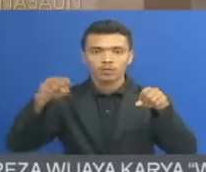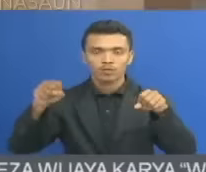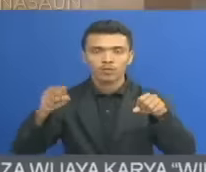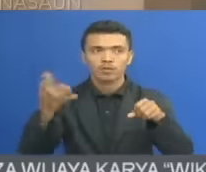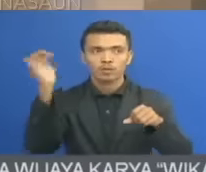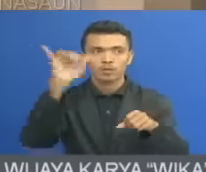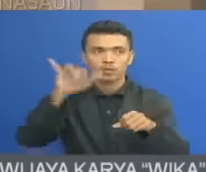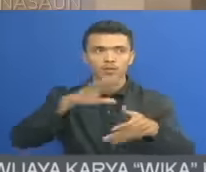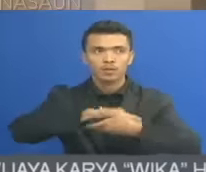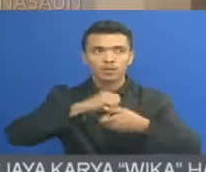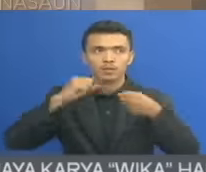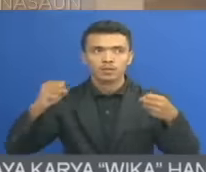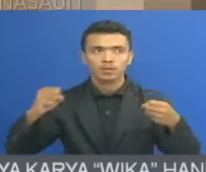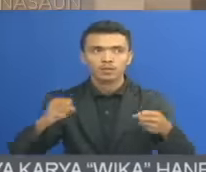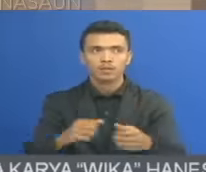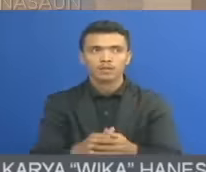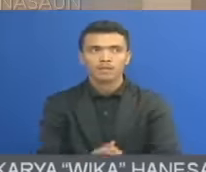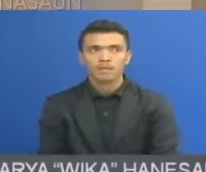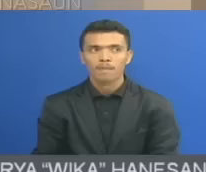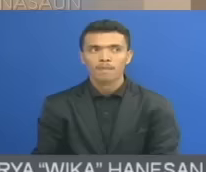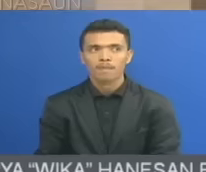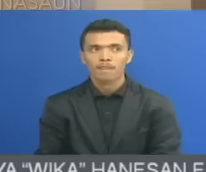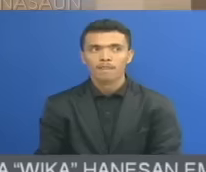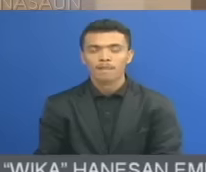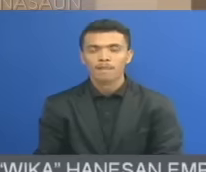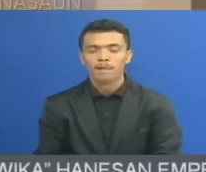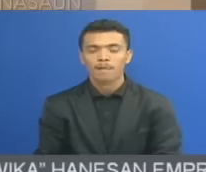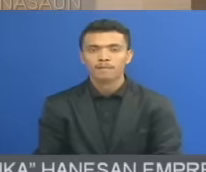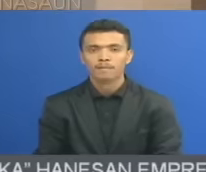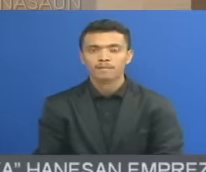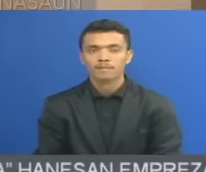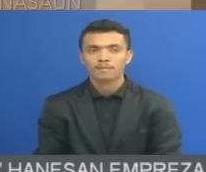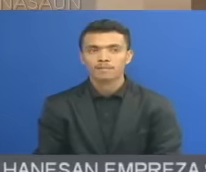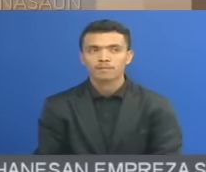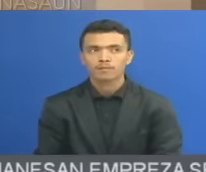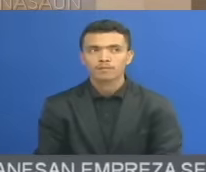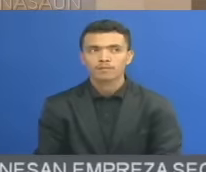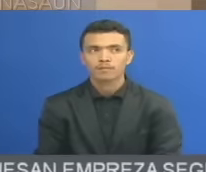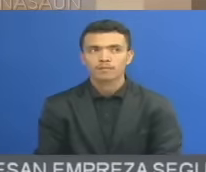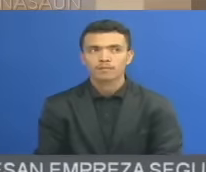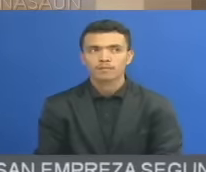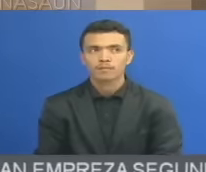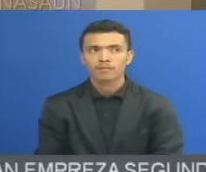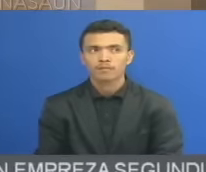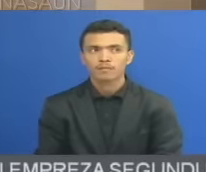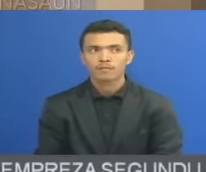consegue sobo sai hot body. Nama hama tesera uri makar motor hira lelar hama tesera hama tesera uri kira. Mengelu sira lakar motor. Nen.